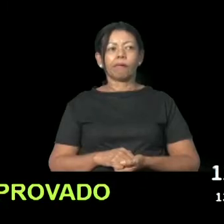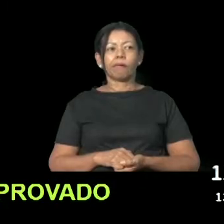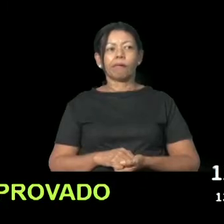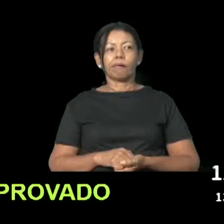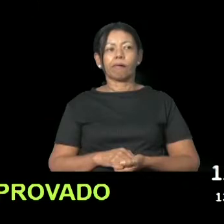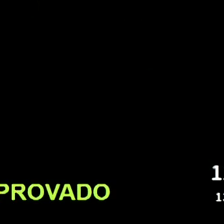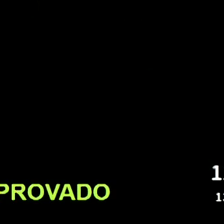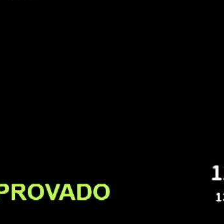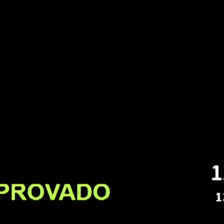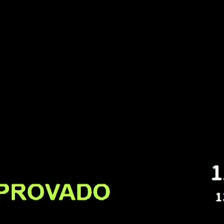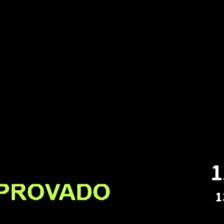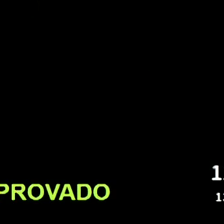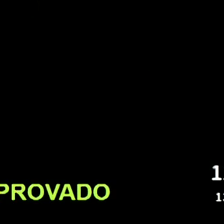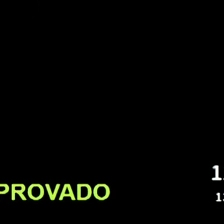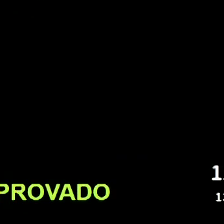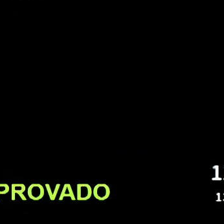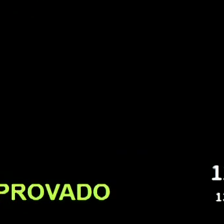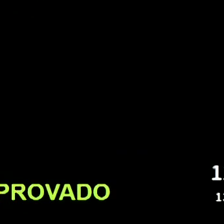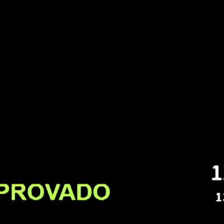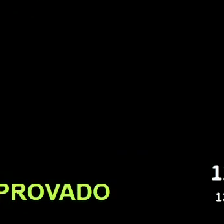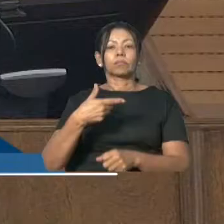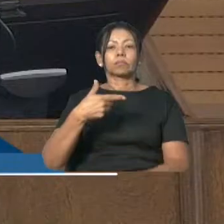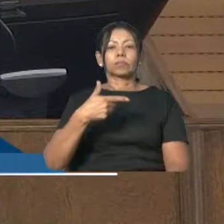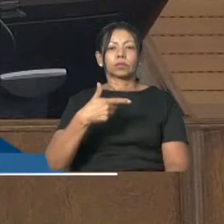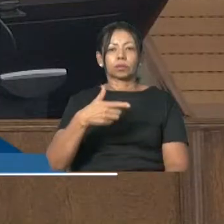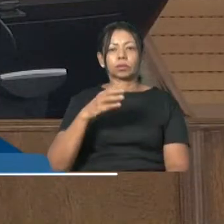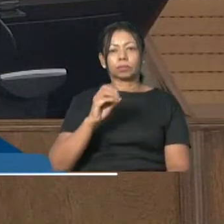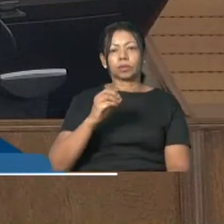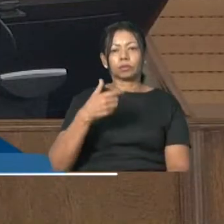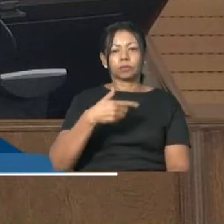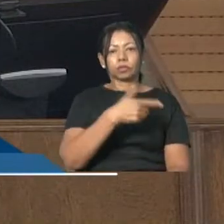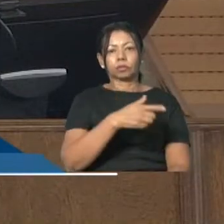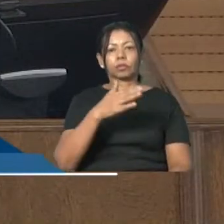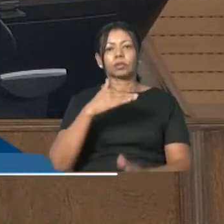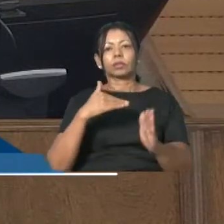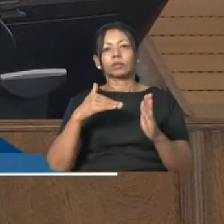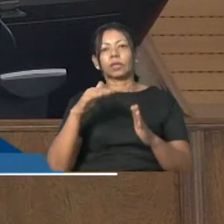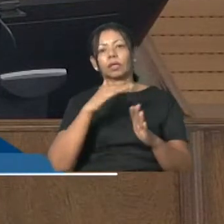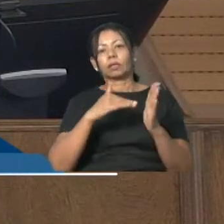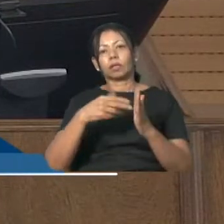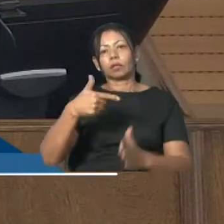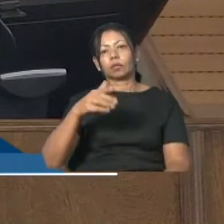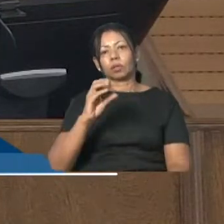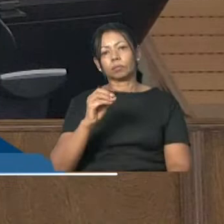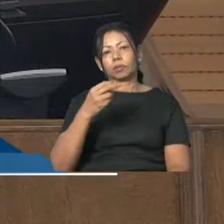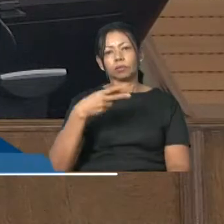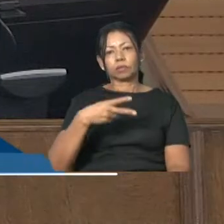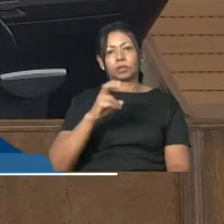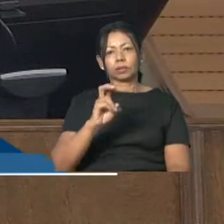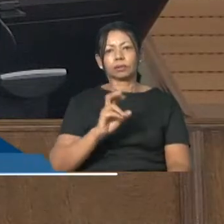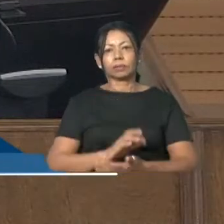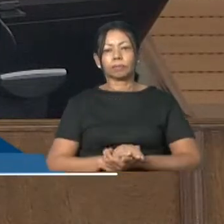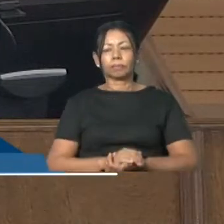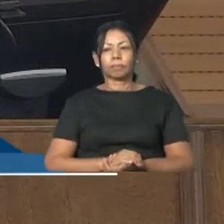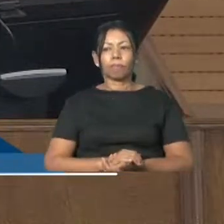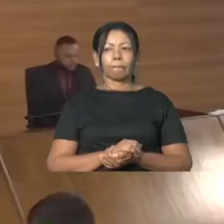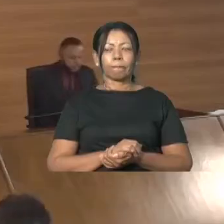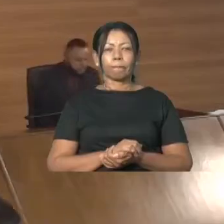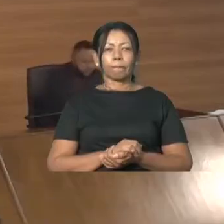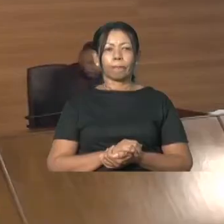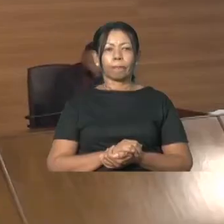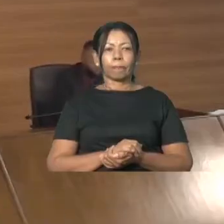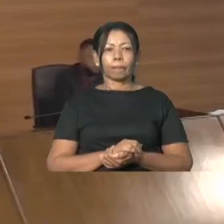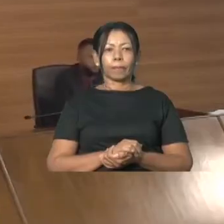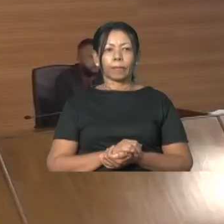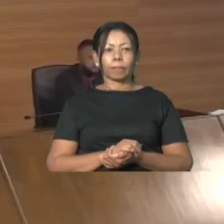aprovado em primeira e segunda discussão dois projetos de lei na 31ª sessão extraordinária realizada na Câmara